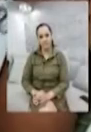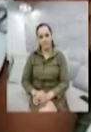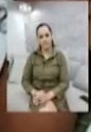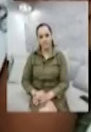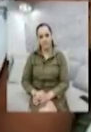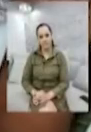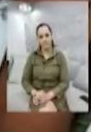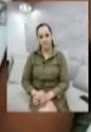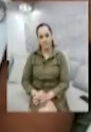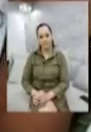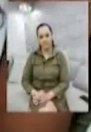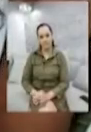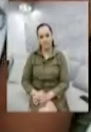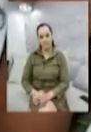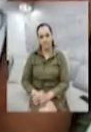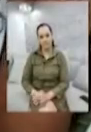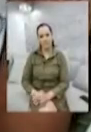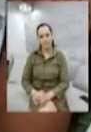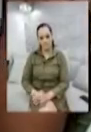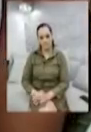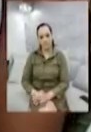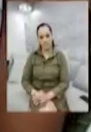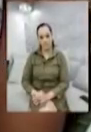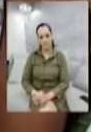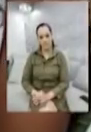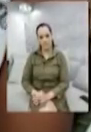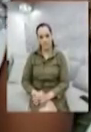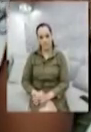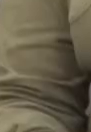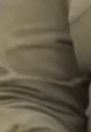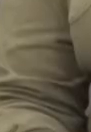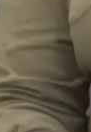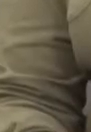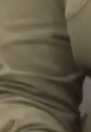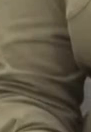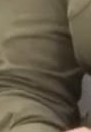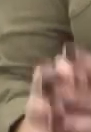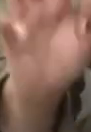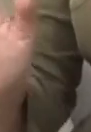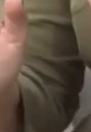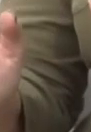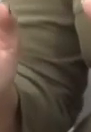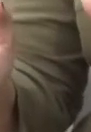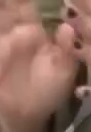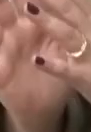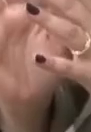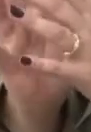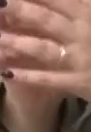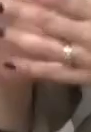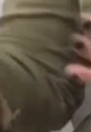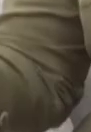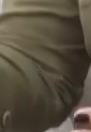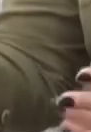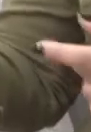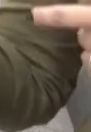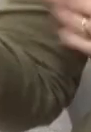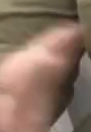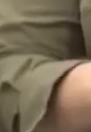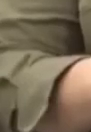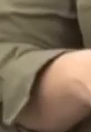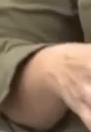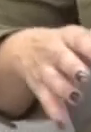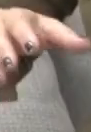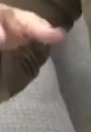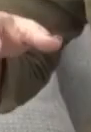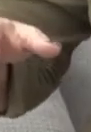né? Então, eles retornam com uma frequência grande, até. Sim, sim. E aí, o que você fez? Você está atendendo como? Você